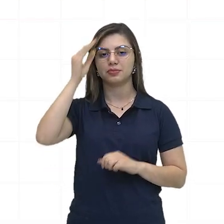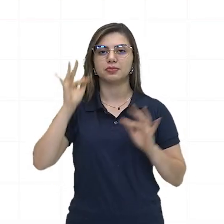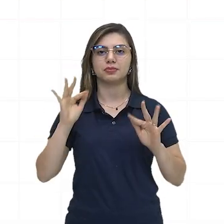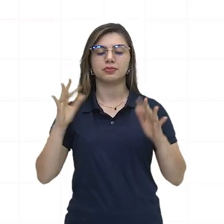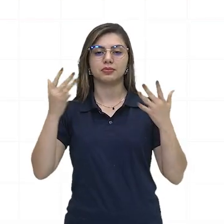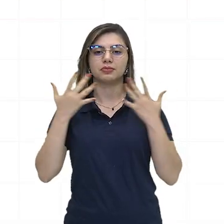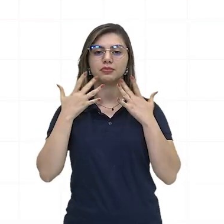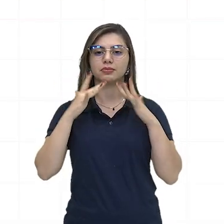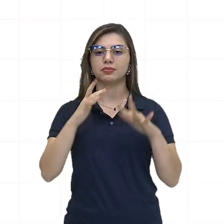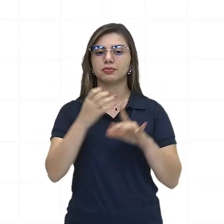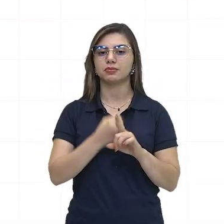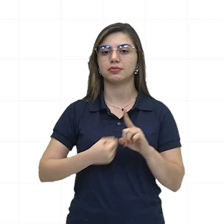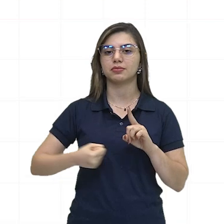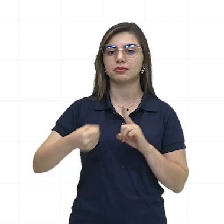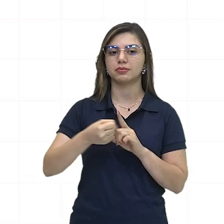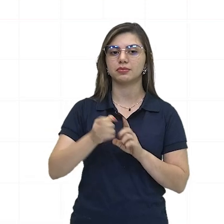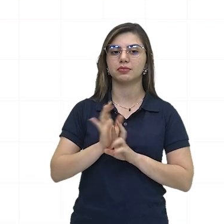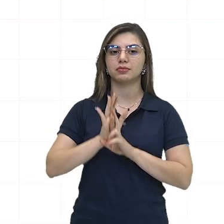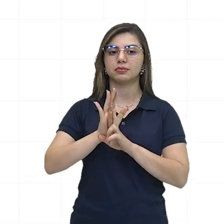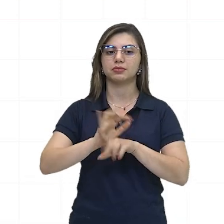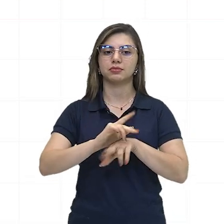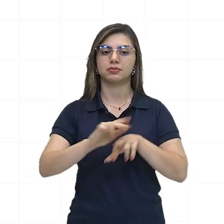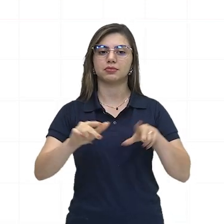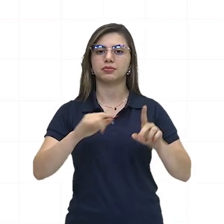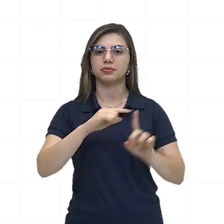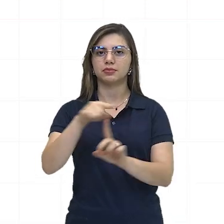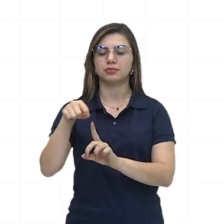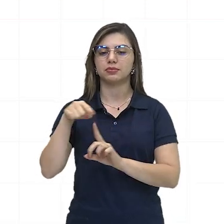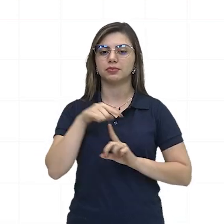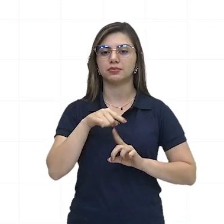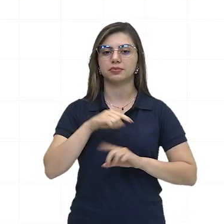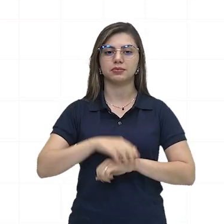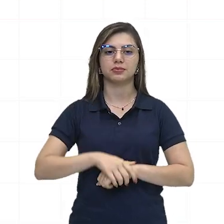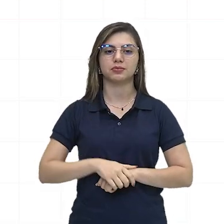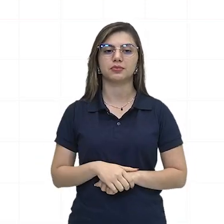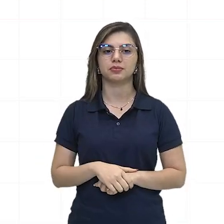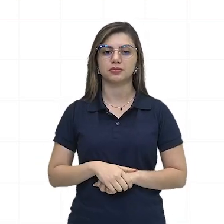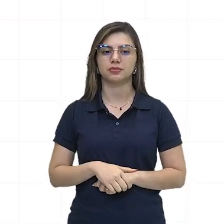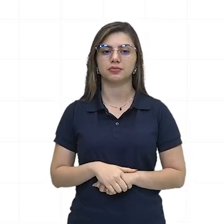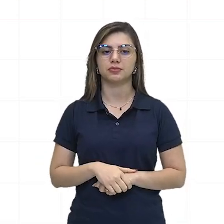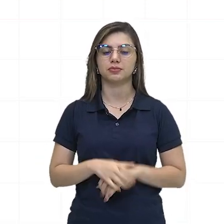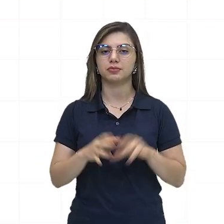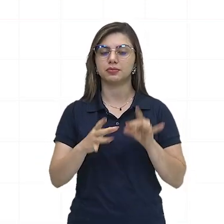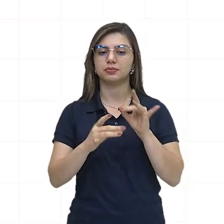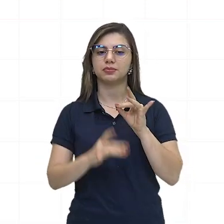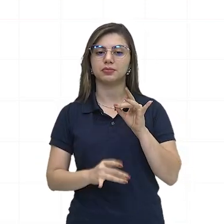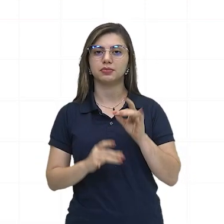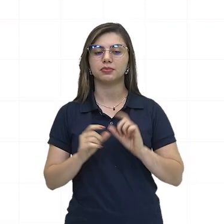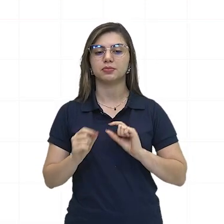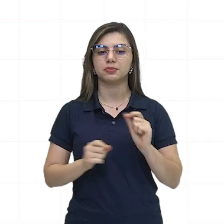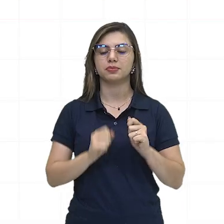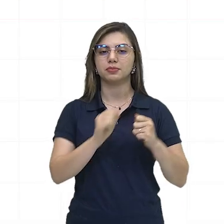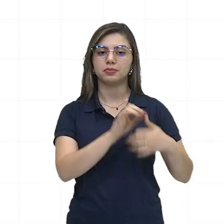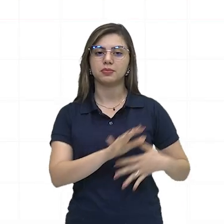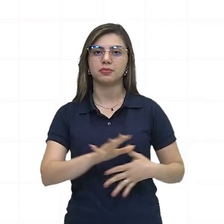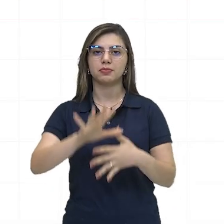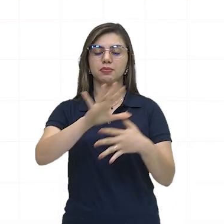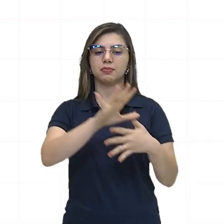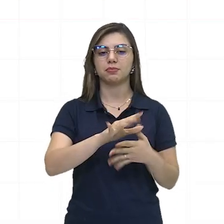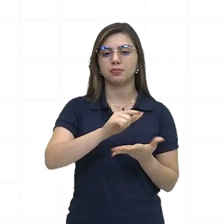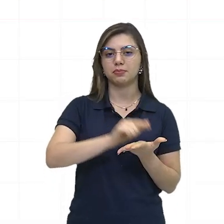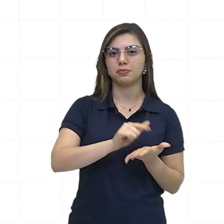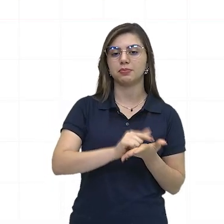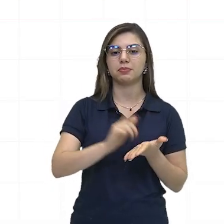fenômenos naturais e sociais, representados de diferentes maneiras. Detalhamento, mapas